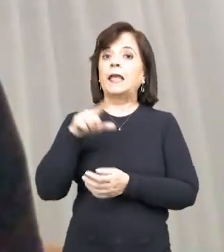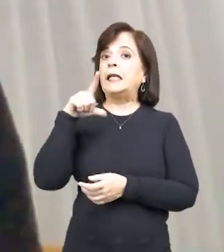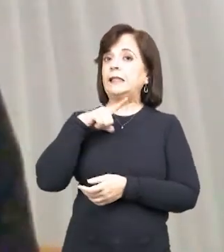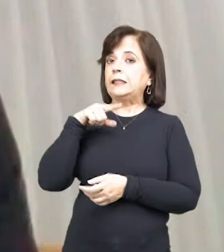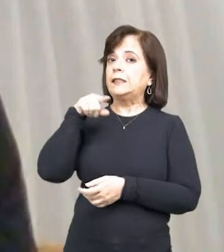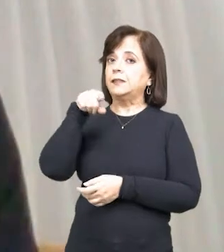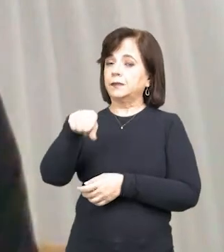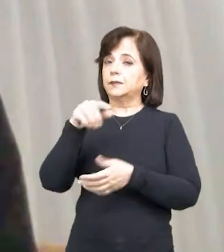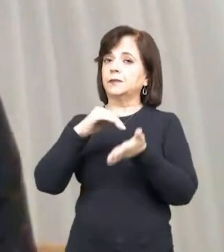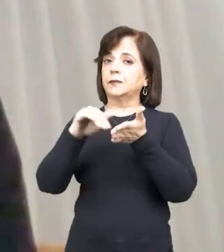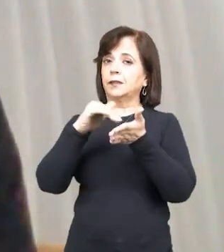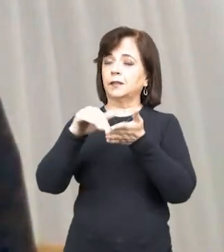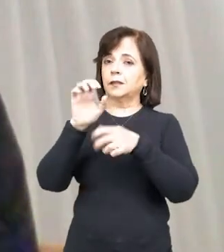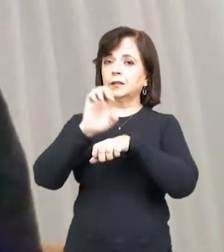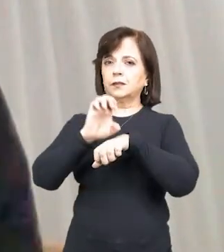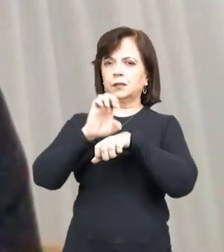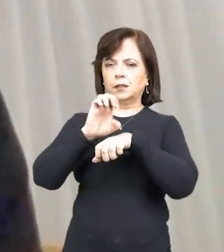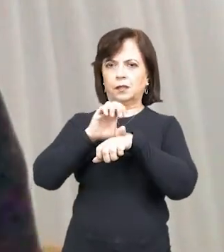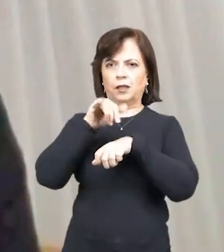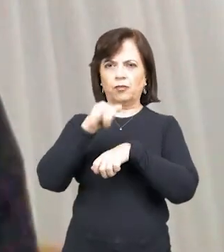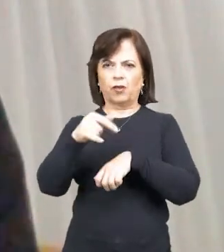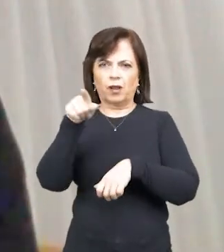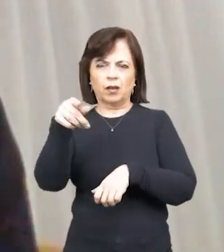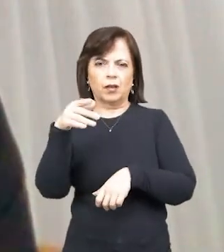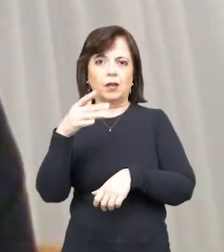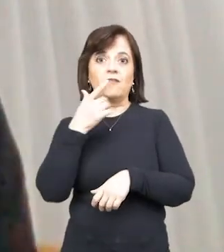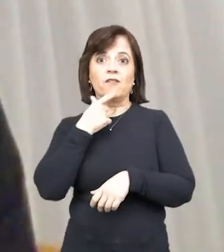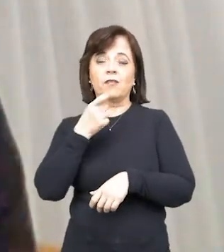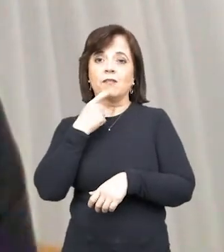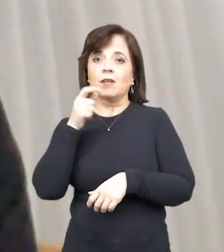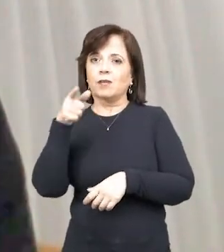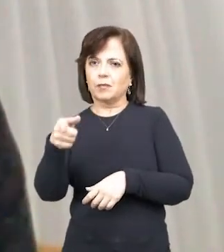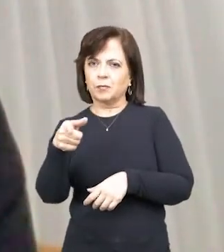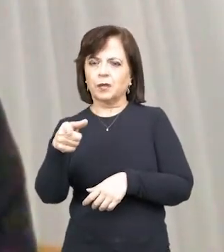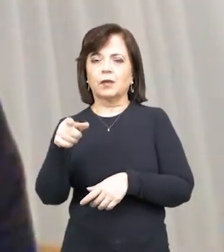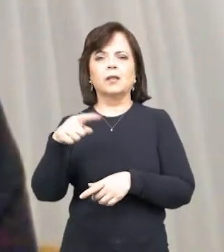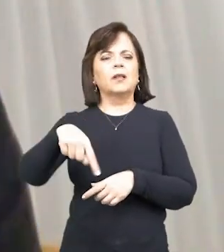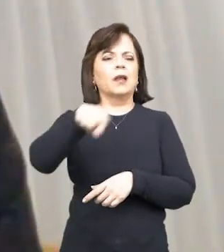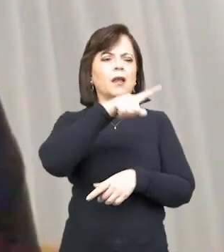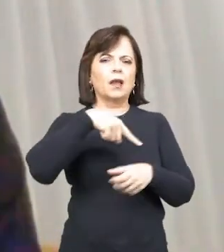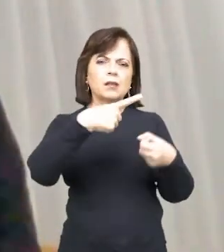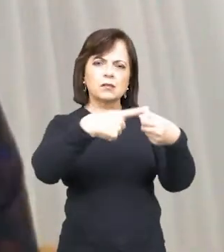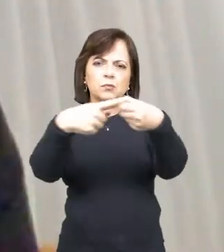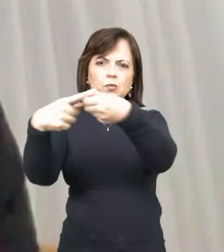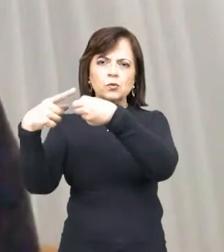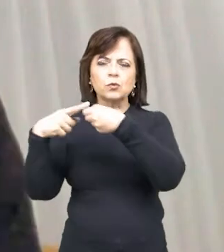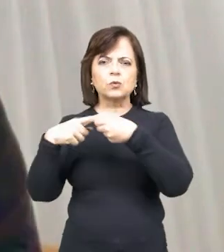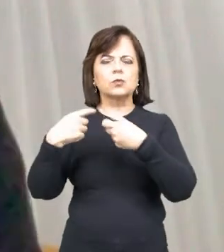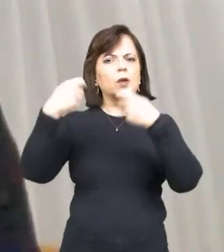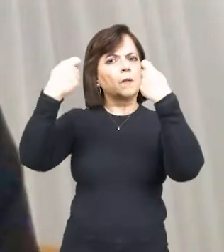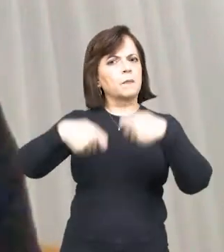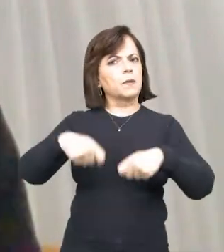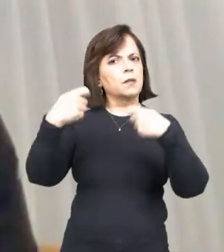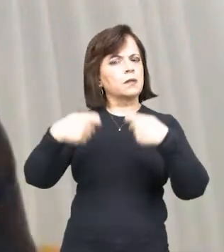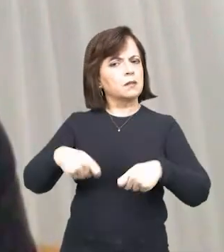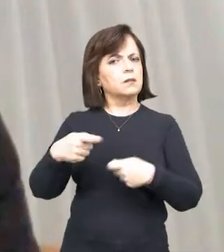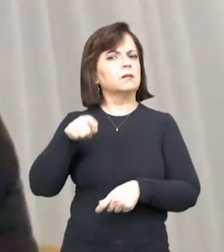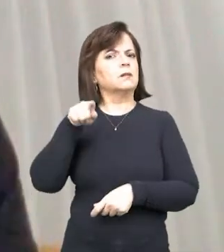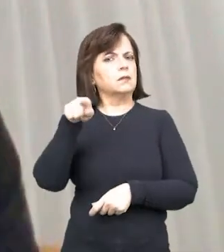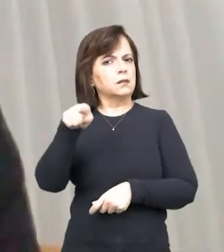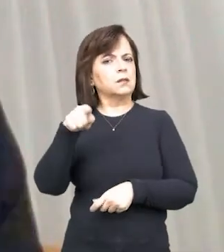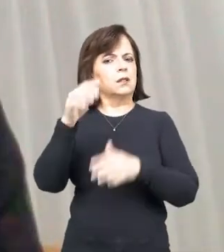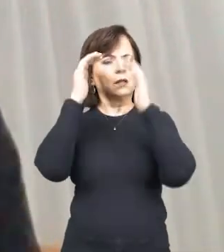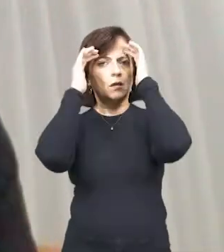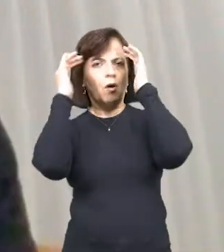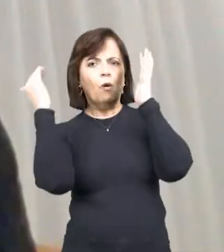bandeiramento que a Secretaria de Estado dizia que os municípios da Baixada Fluminense estavam, esses municípios deveriam adotar